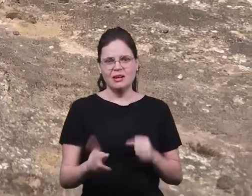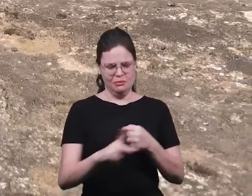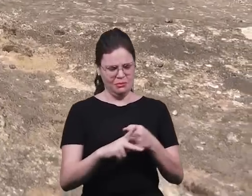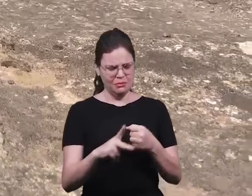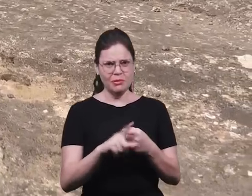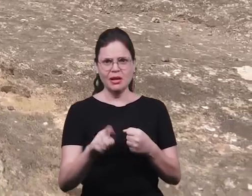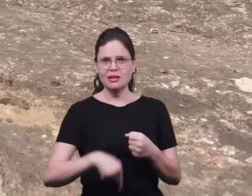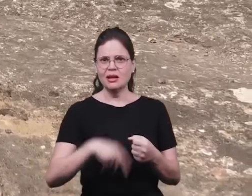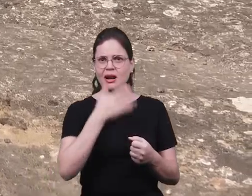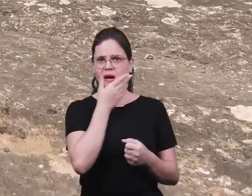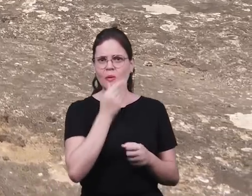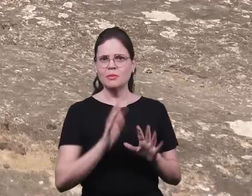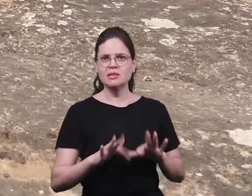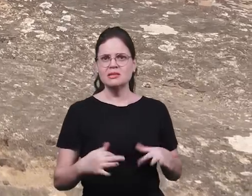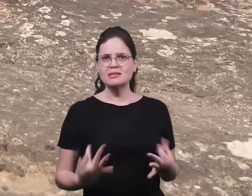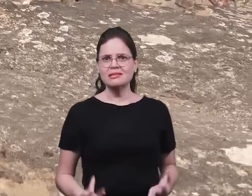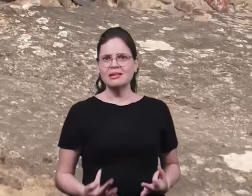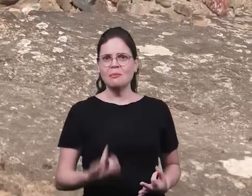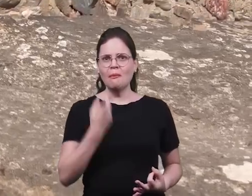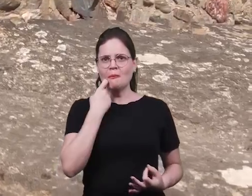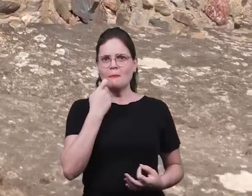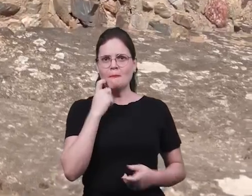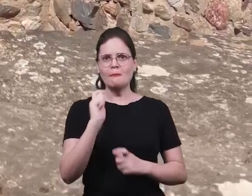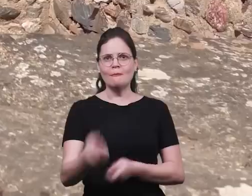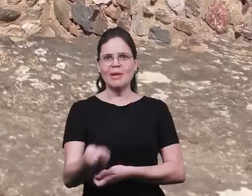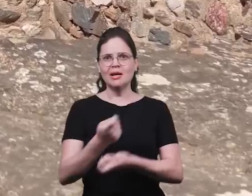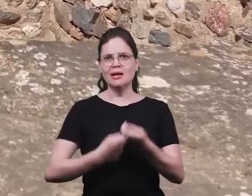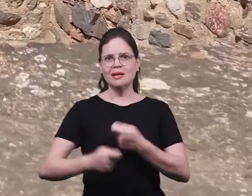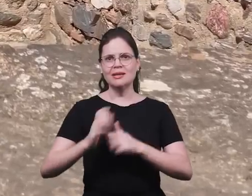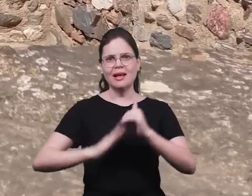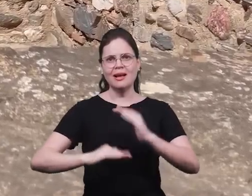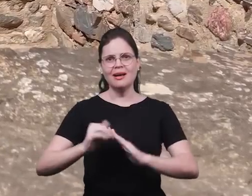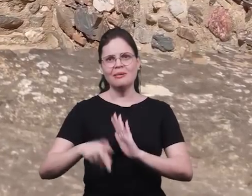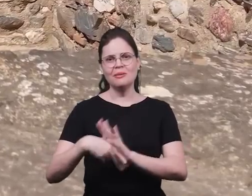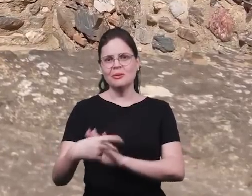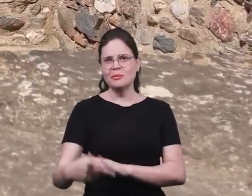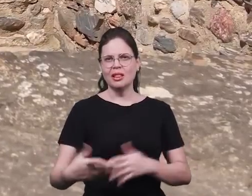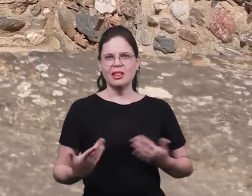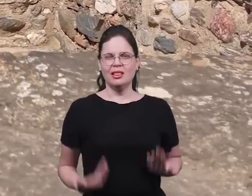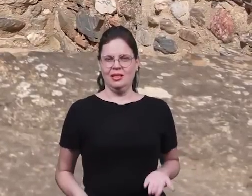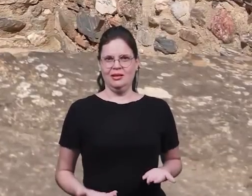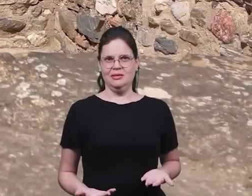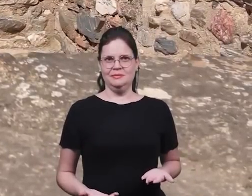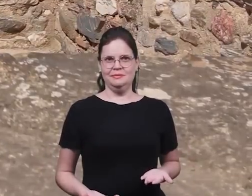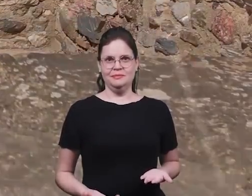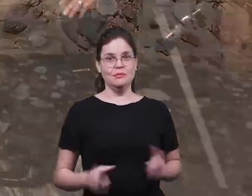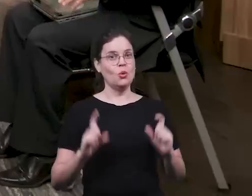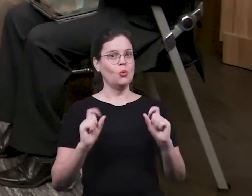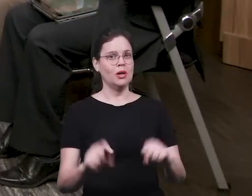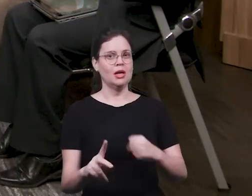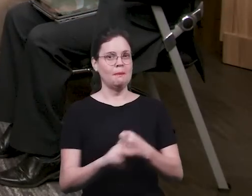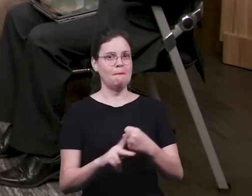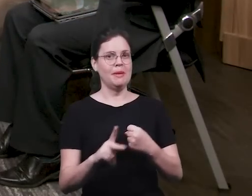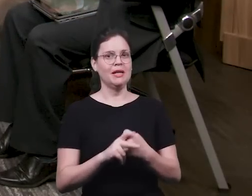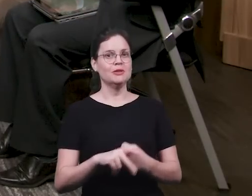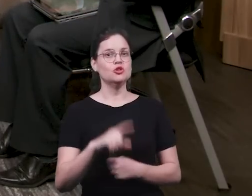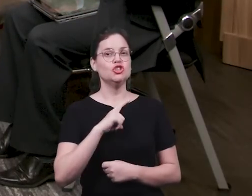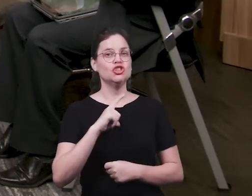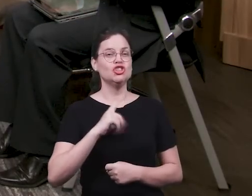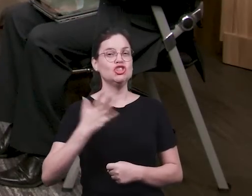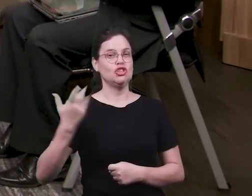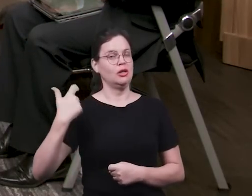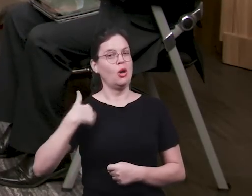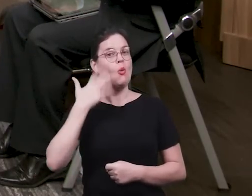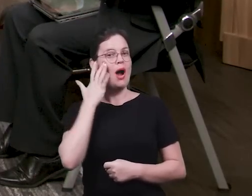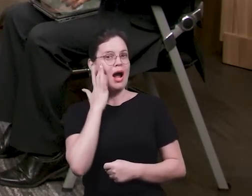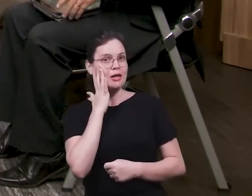homem simples, né? Eu sempre digo uma coisa, o que Pedro devia ter e que não